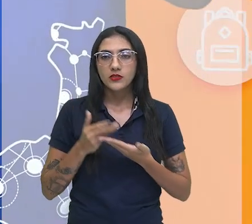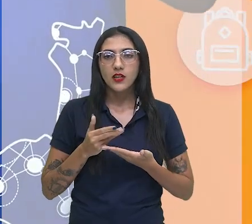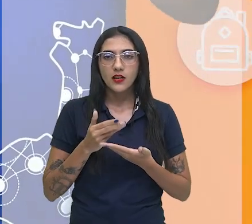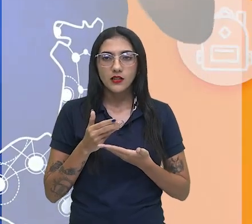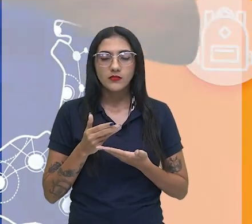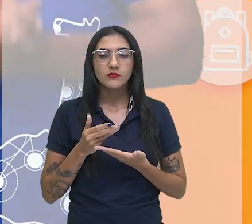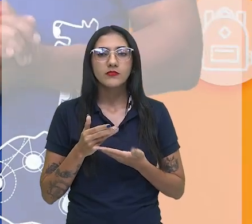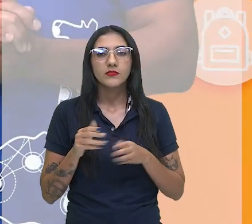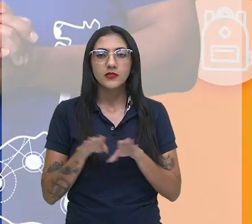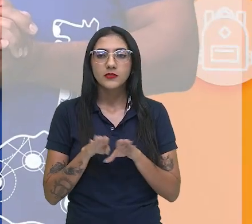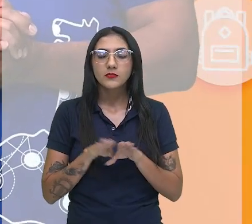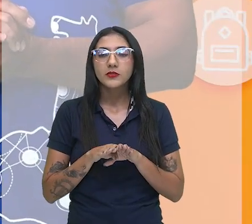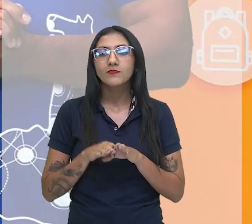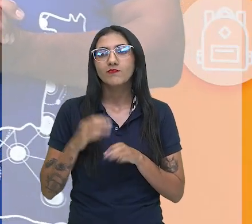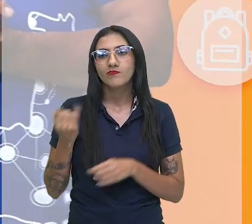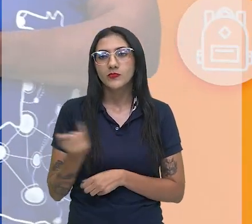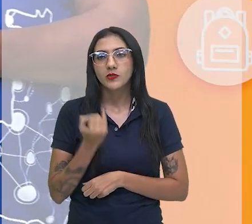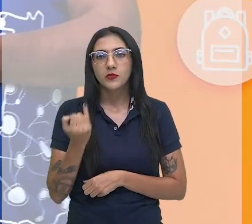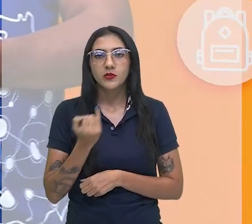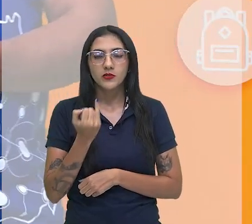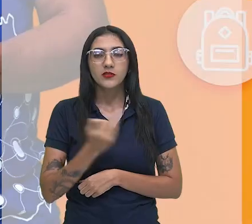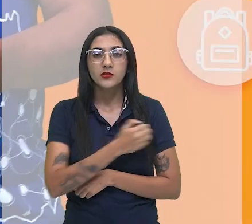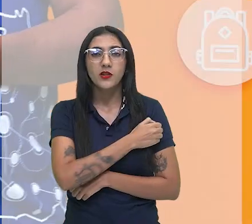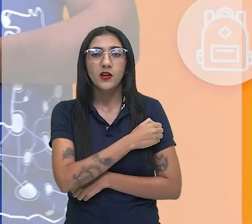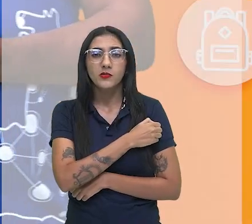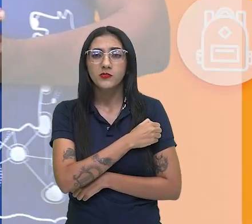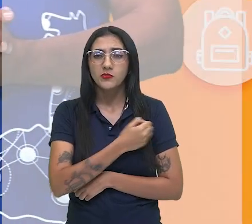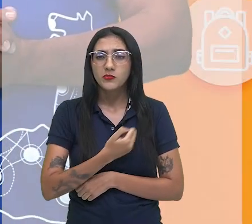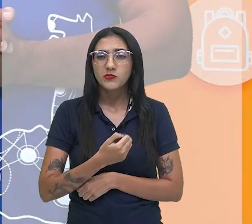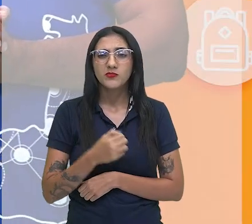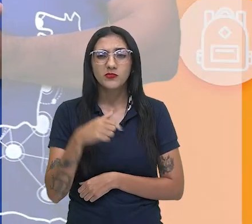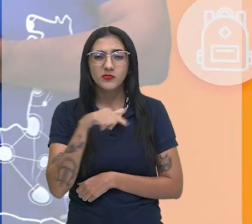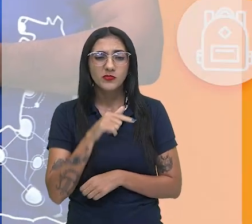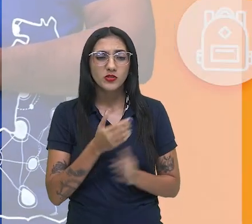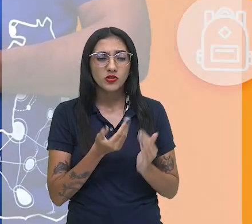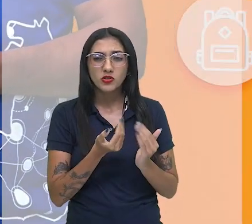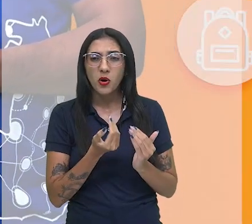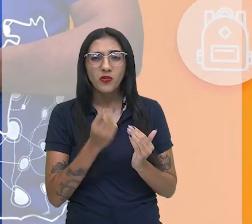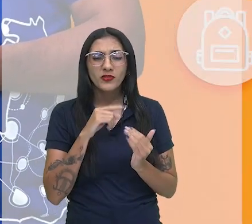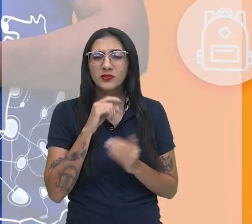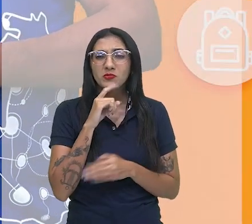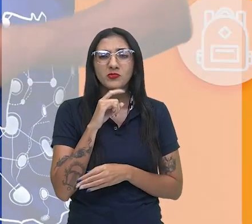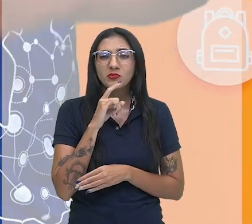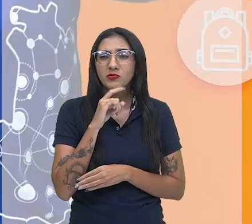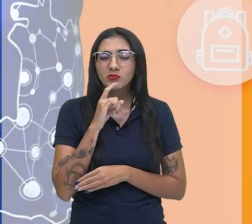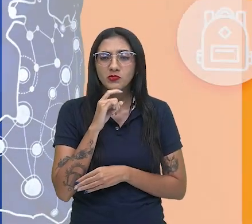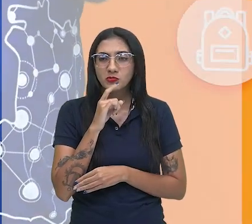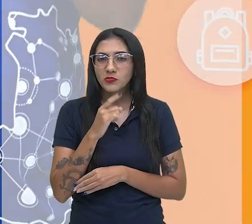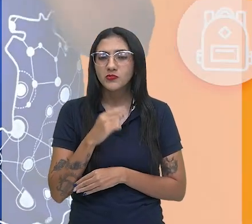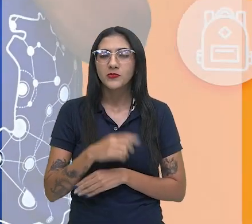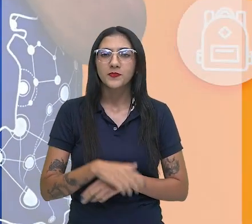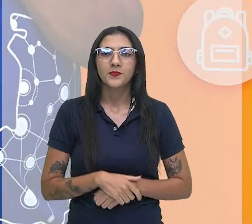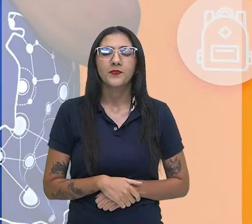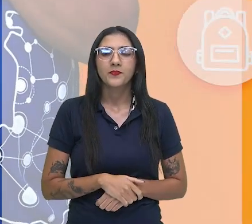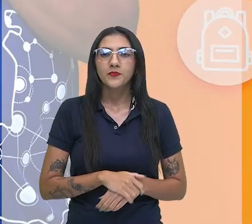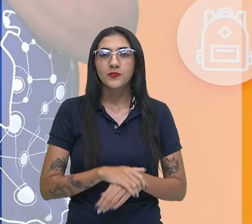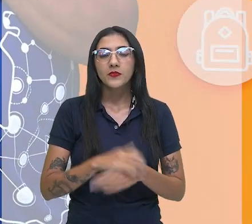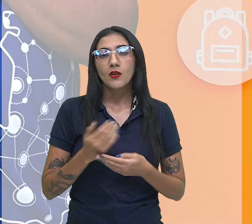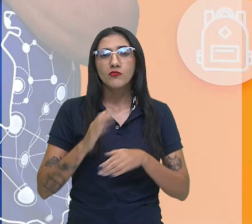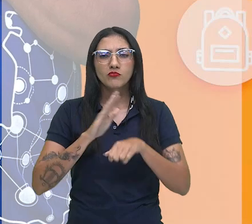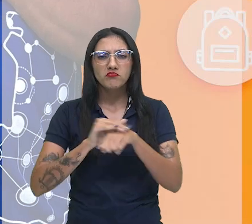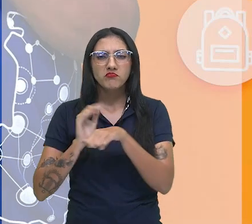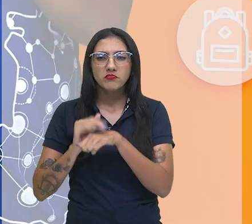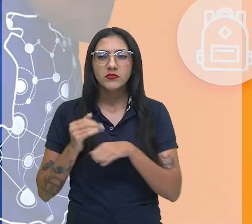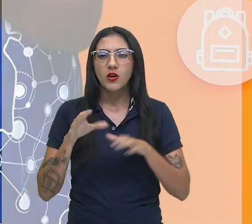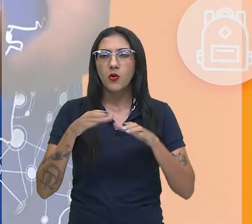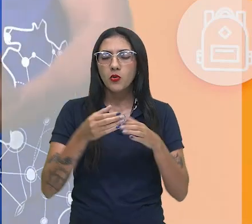ouvir os jovens. Os jovens são poucos ouvidos, não? São pouco ouvidos, muitas vezes, pelos adultos. Então, convocar os grupos